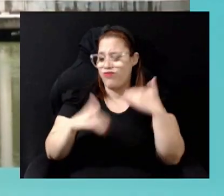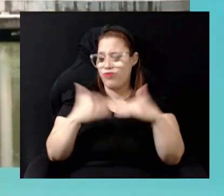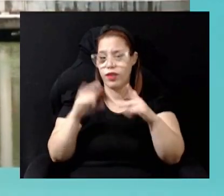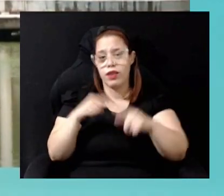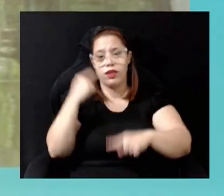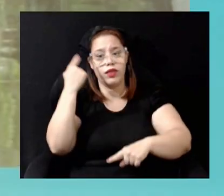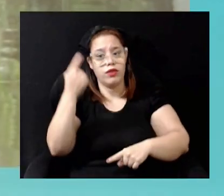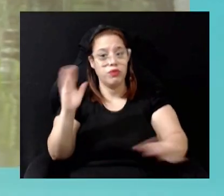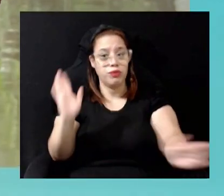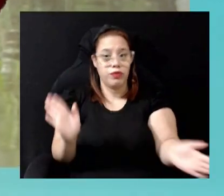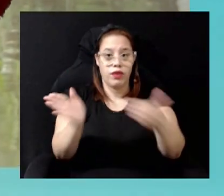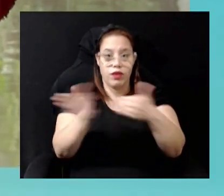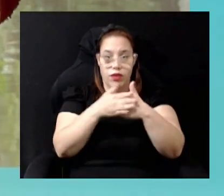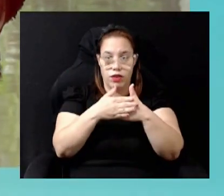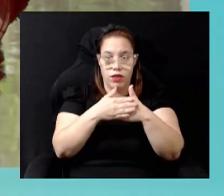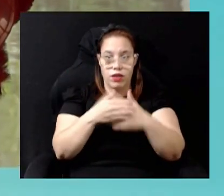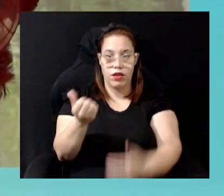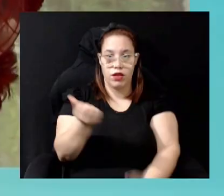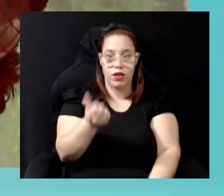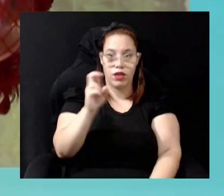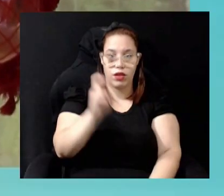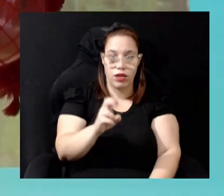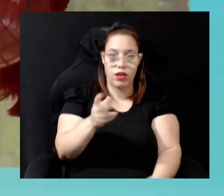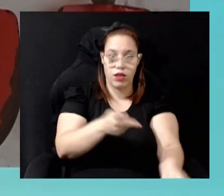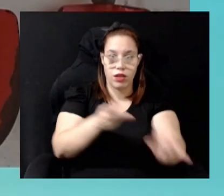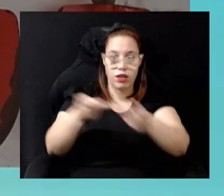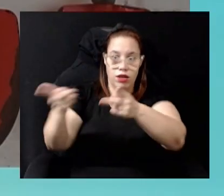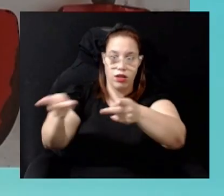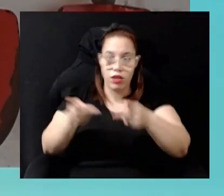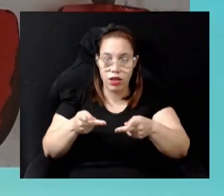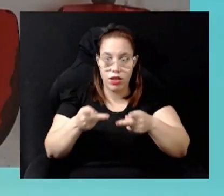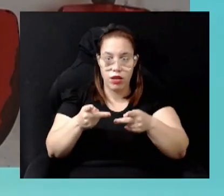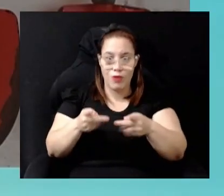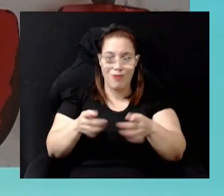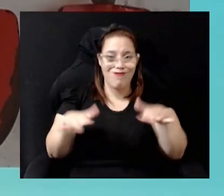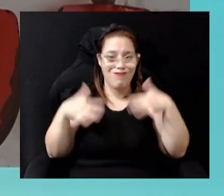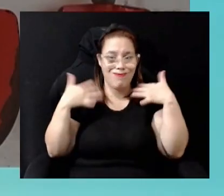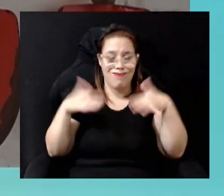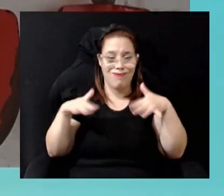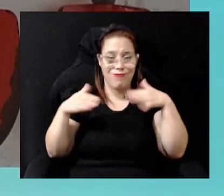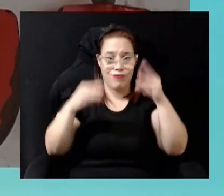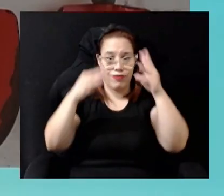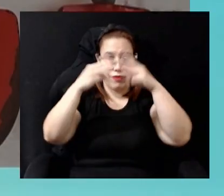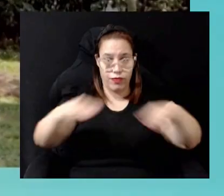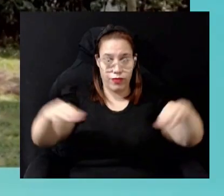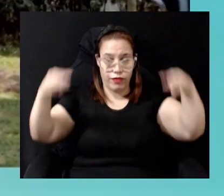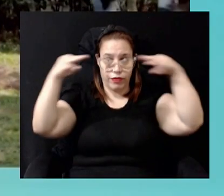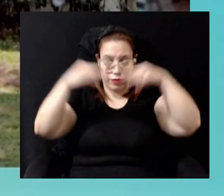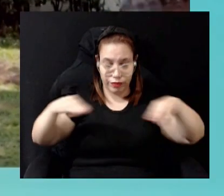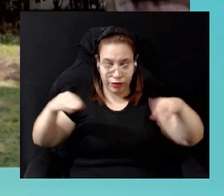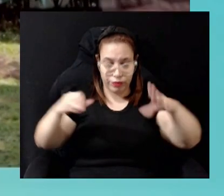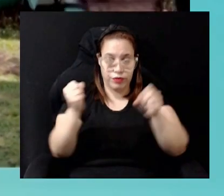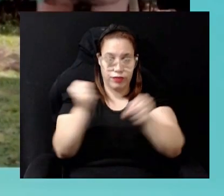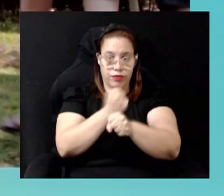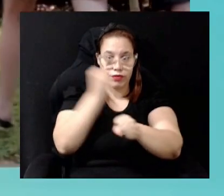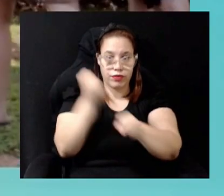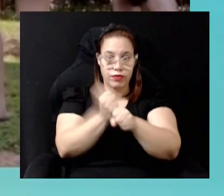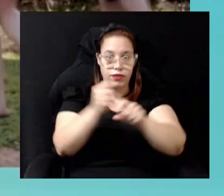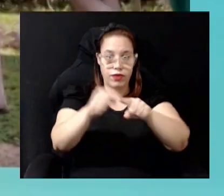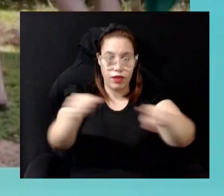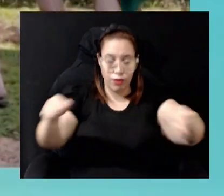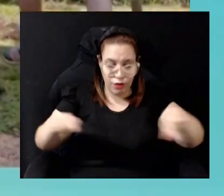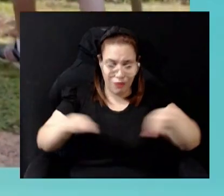por 15 dias aos visitantes na época do desastre, o museu, que nasceu da restauração de uma região degradada